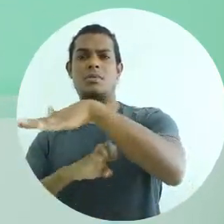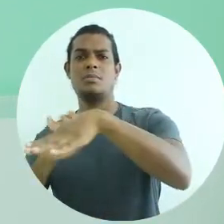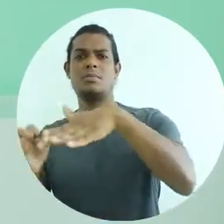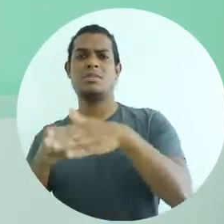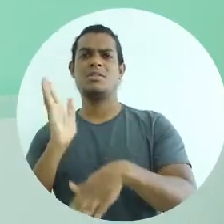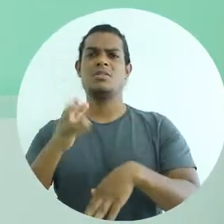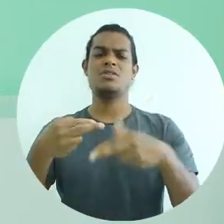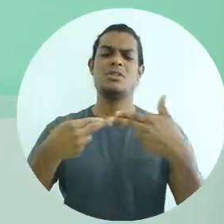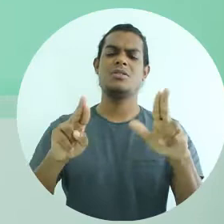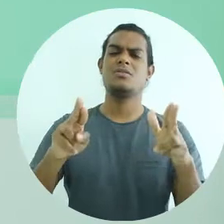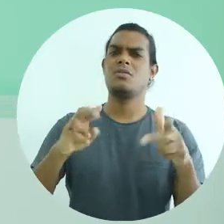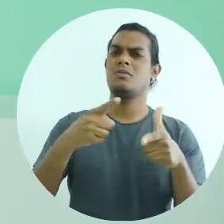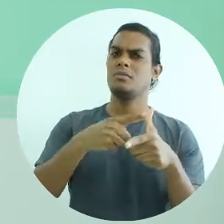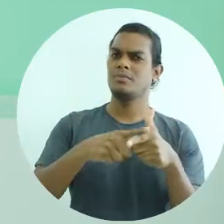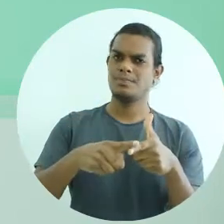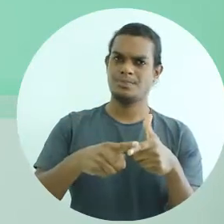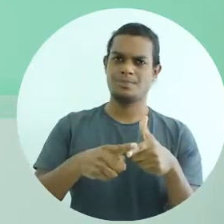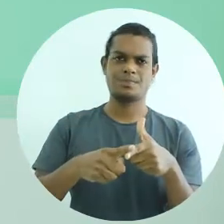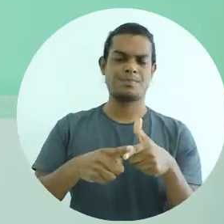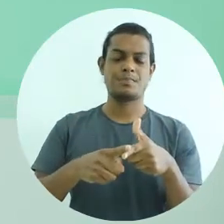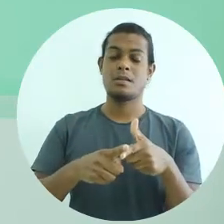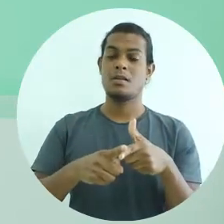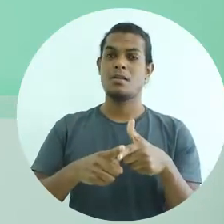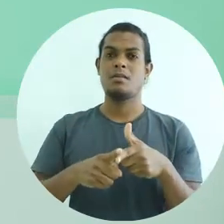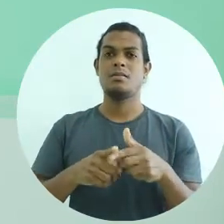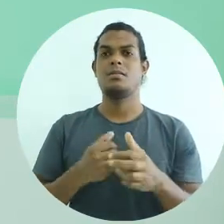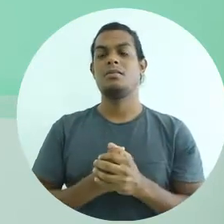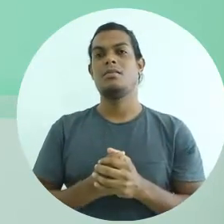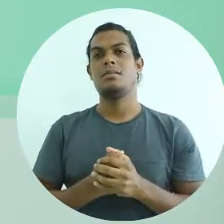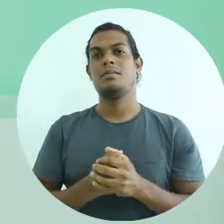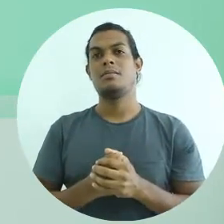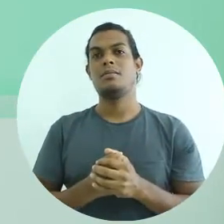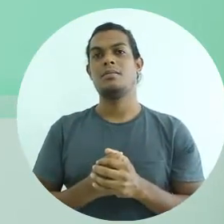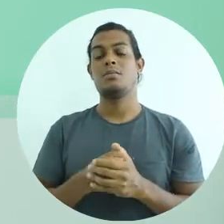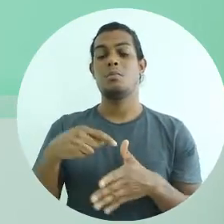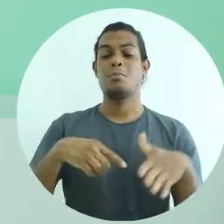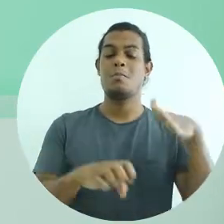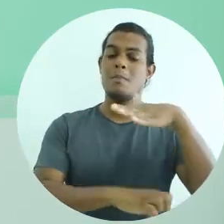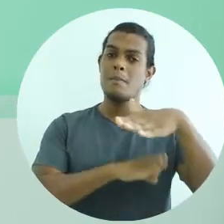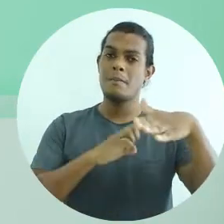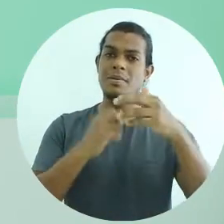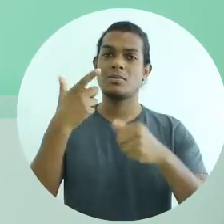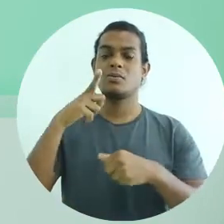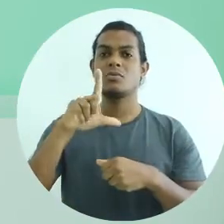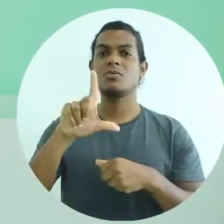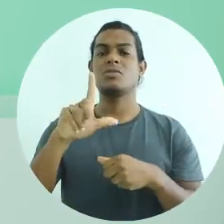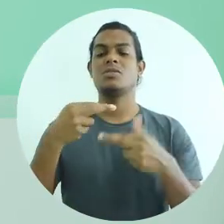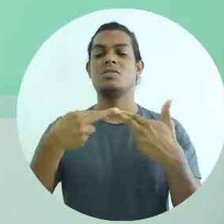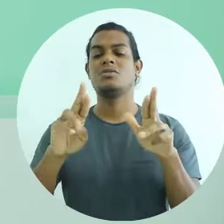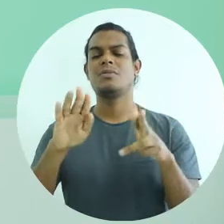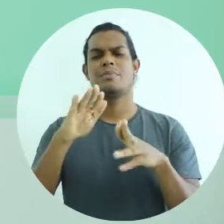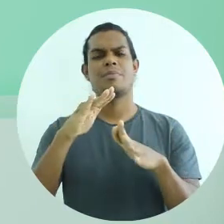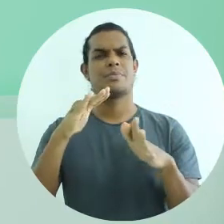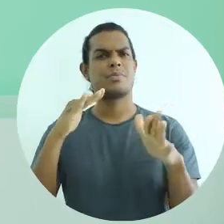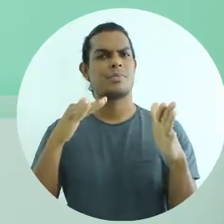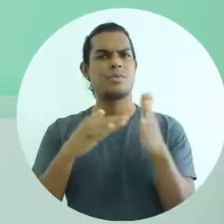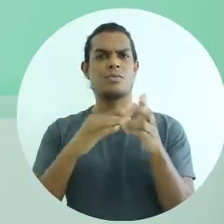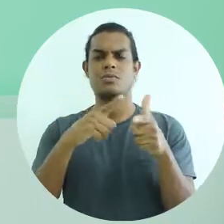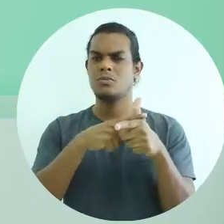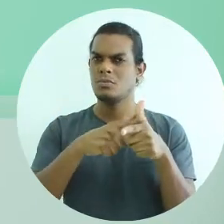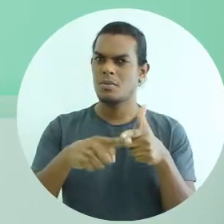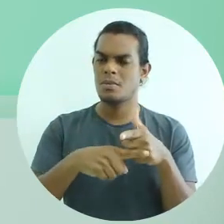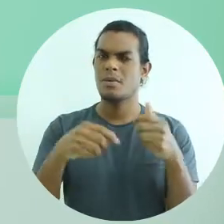Para que uma empresa consiga melhorar seus processos e resolver cada vez mais seus problemas, ela precisa estar